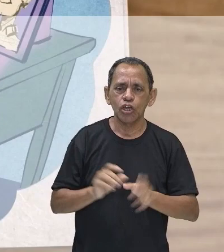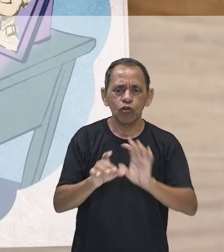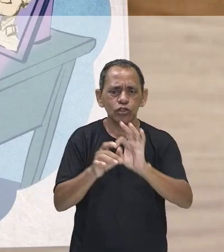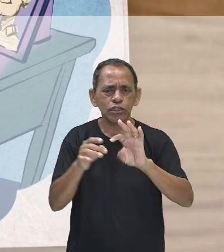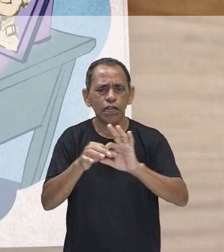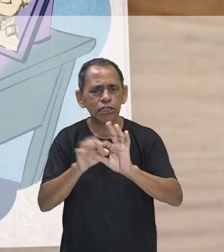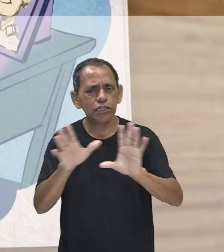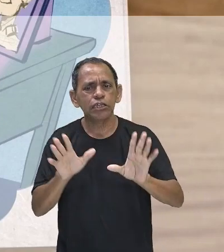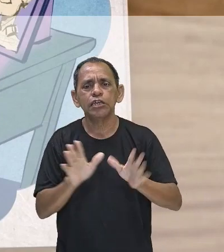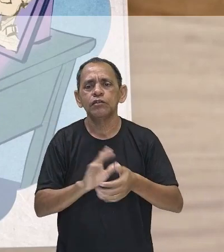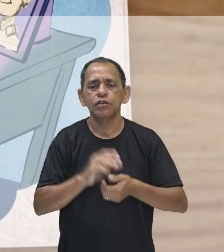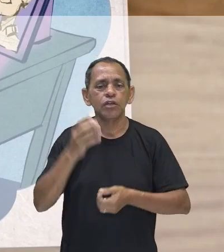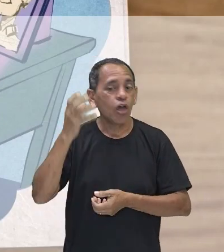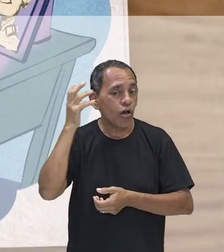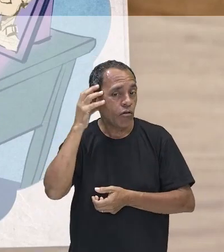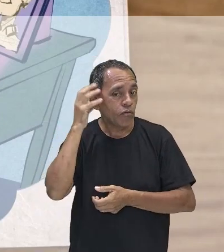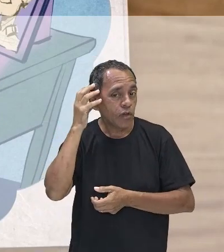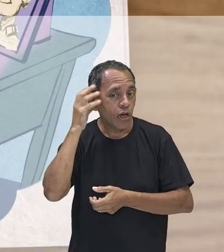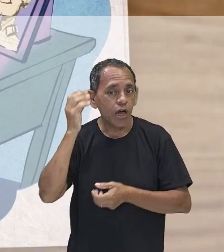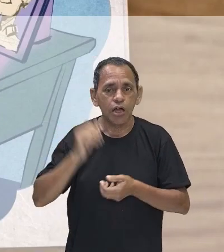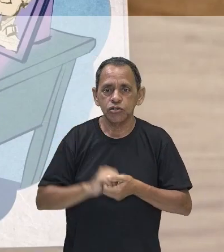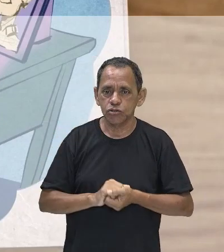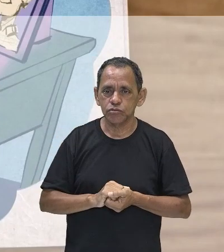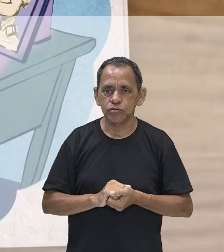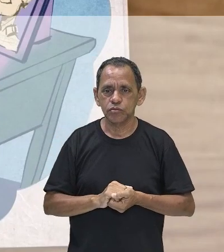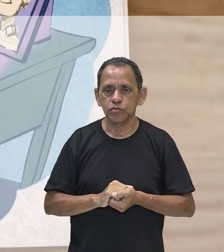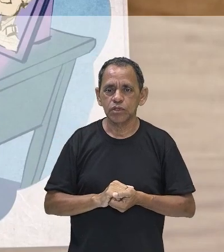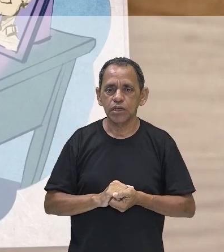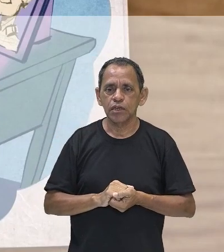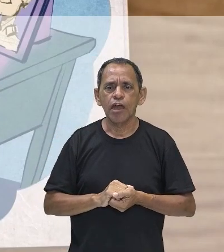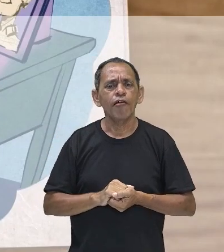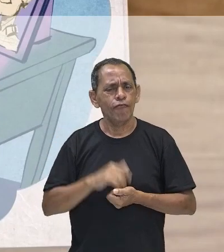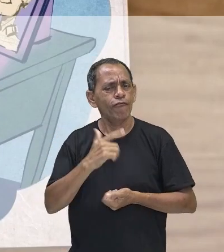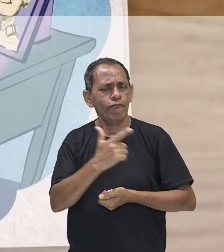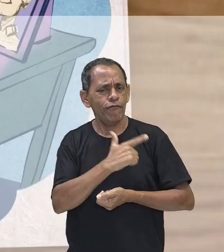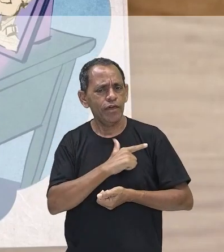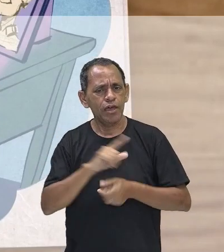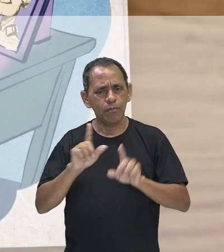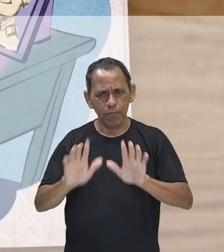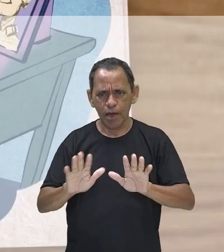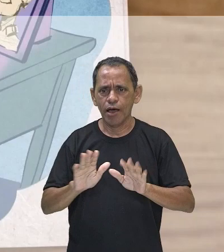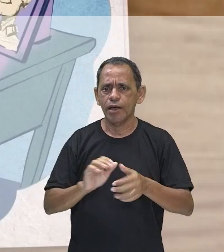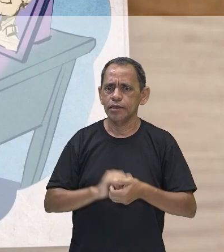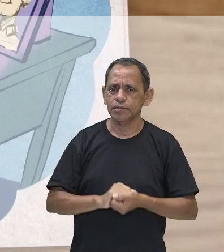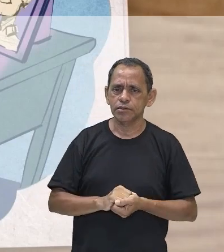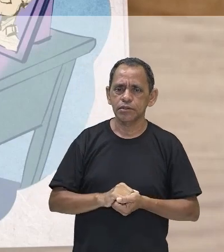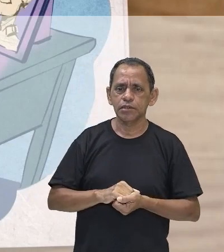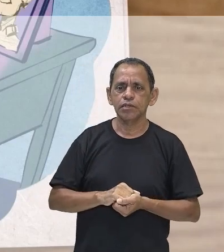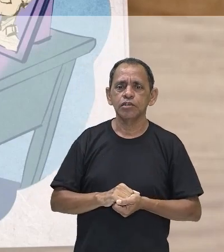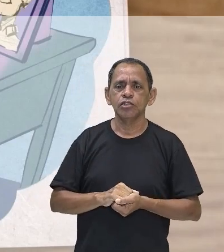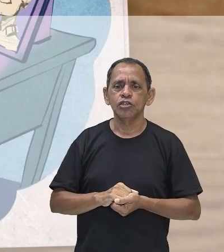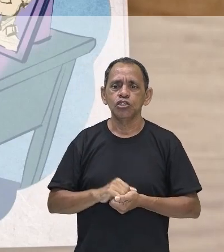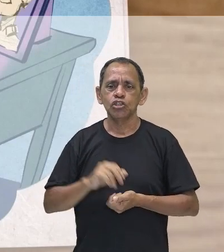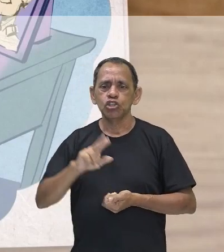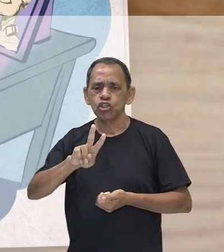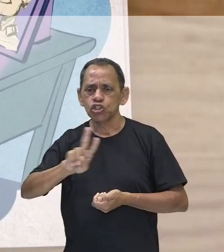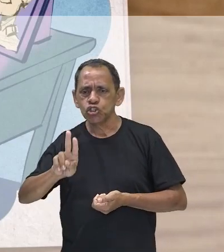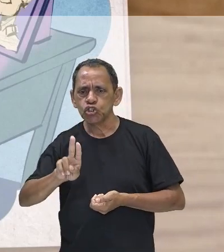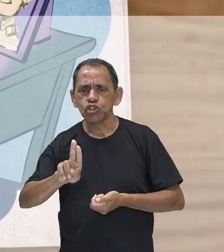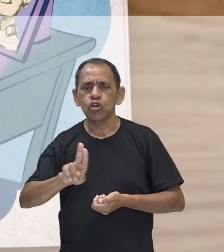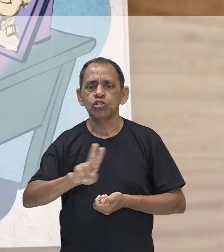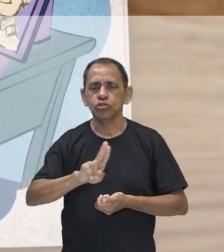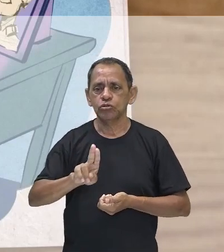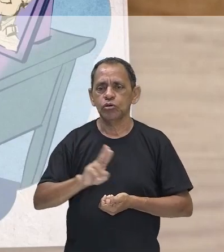de uma das Marias. Mesmo destituída de beleza, Macabea, ou Maca, seu apelido, consegue encontrar um